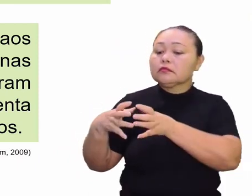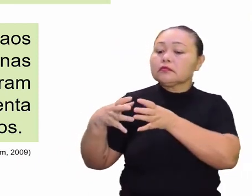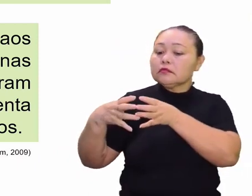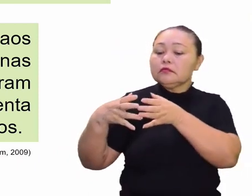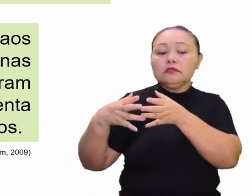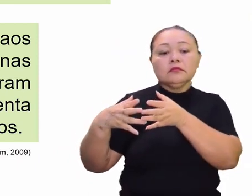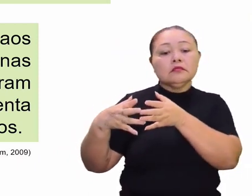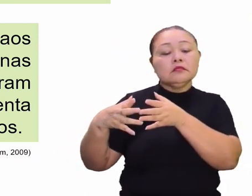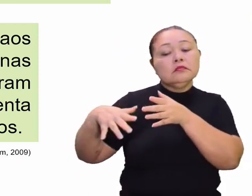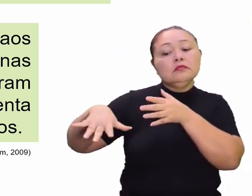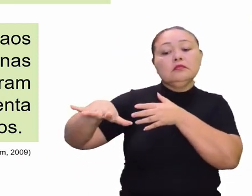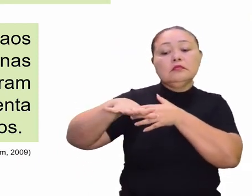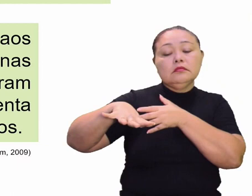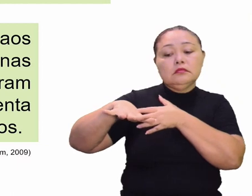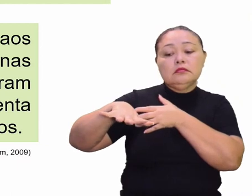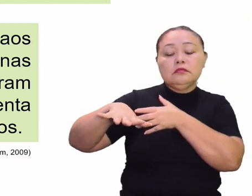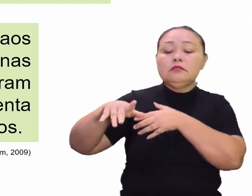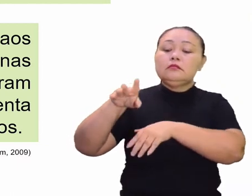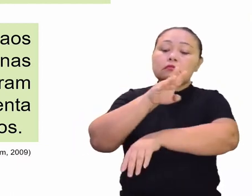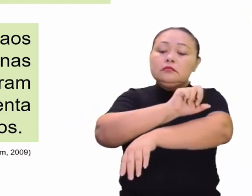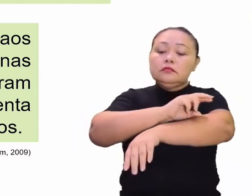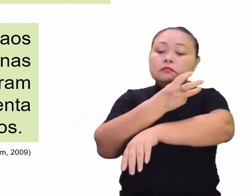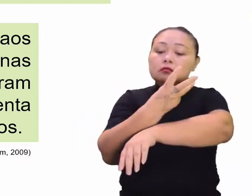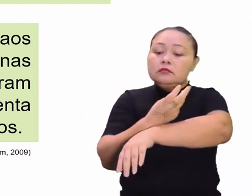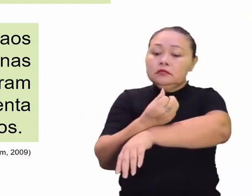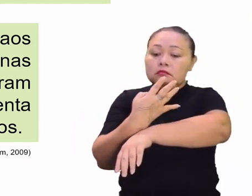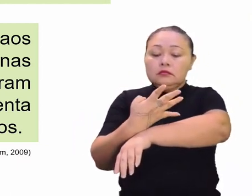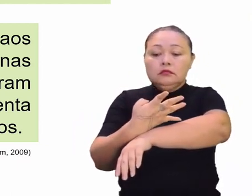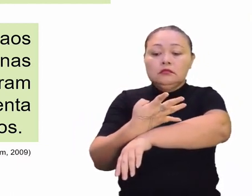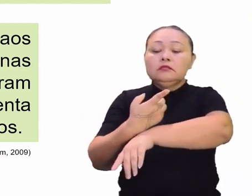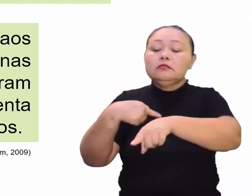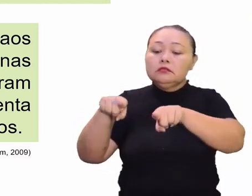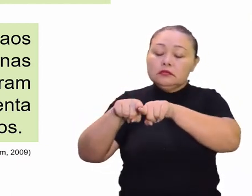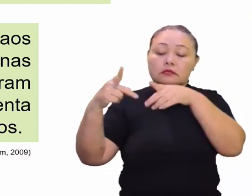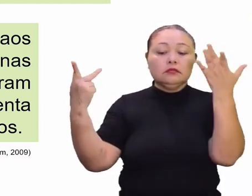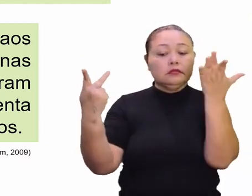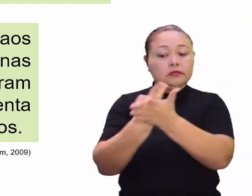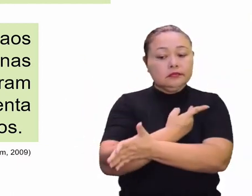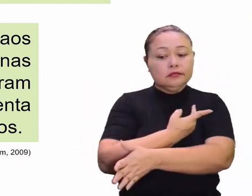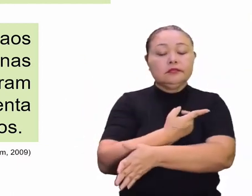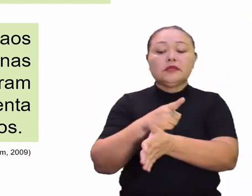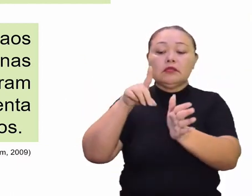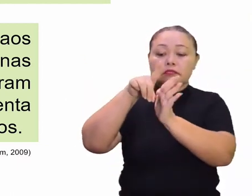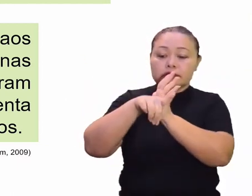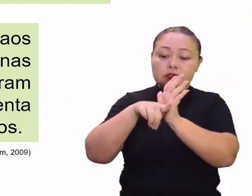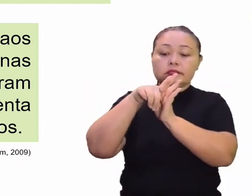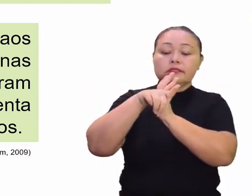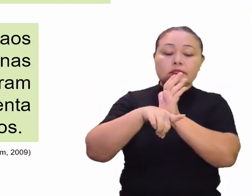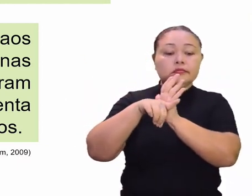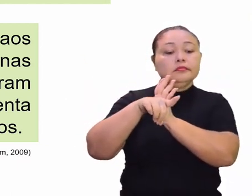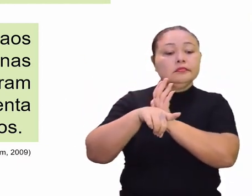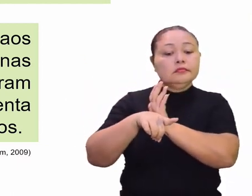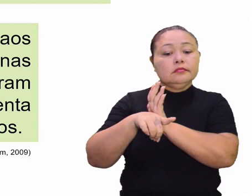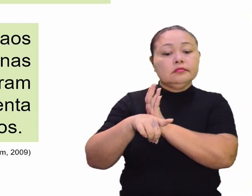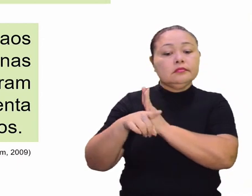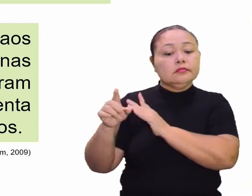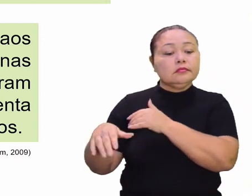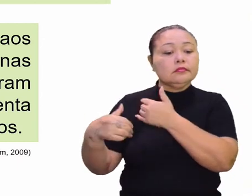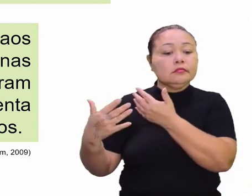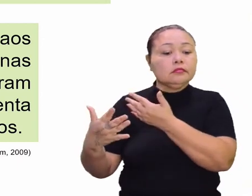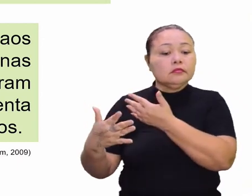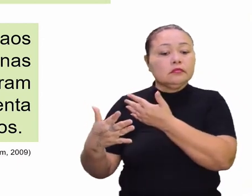companheiros, ali onde seria hoje a BR-364, estava também acontecendo a ferrovia. Com certeza. É isso?